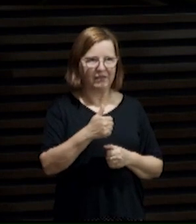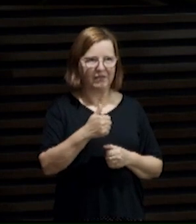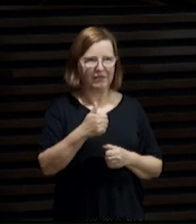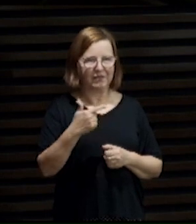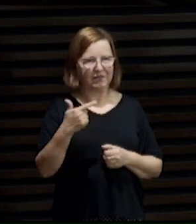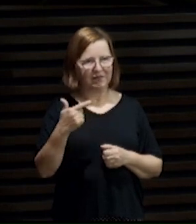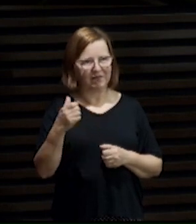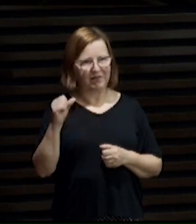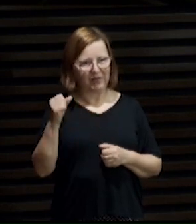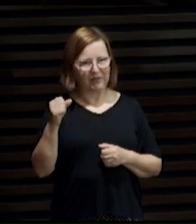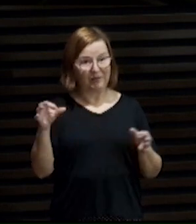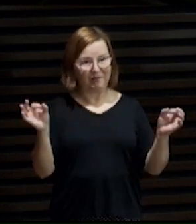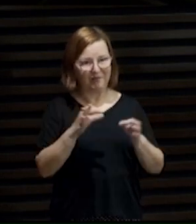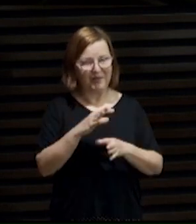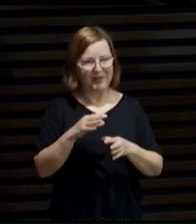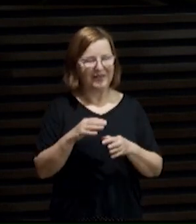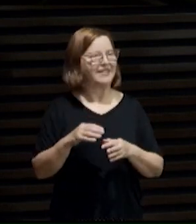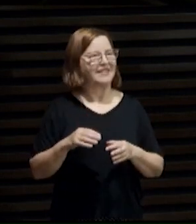consumado na volta de Cristo.